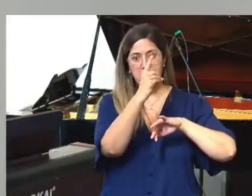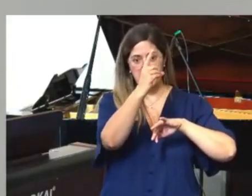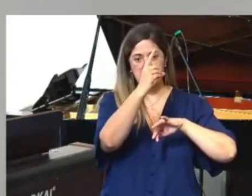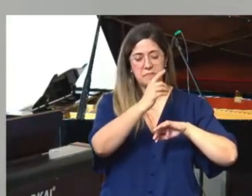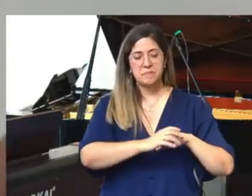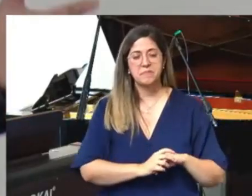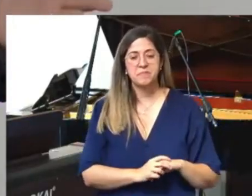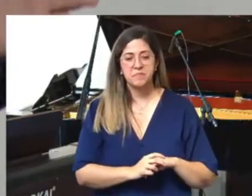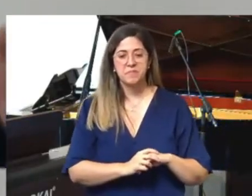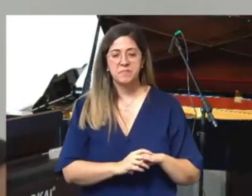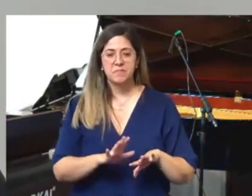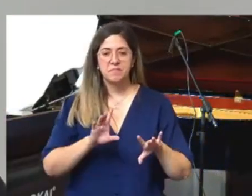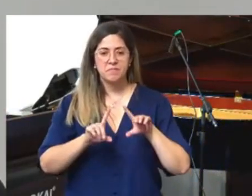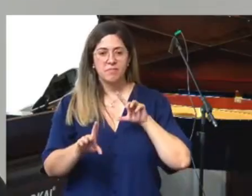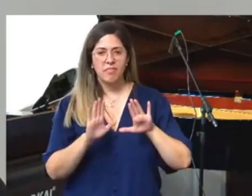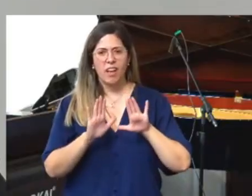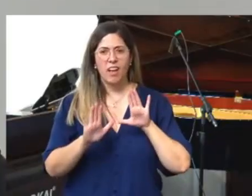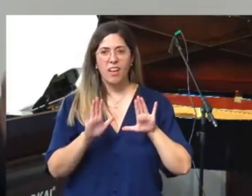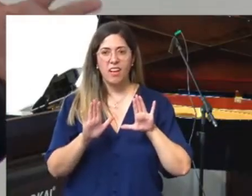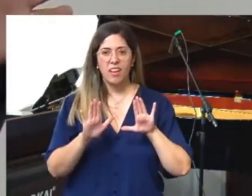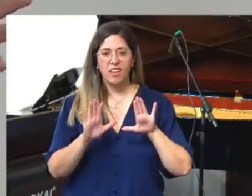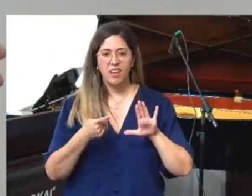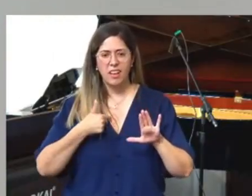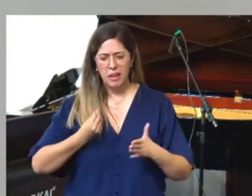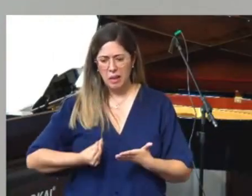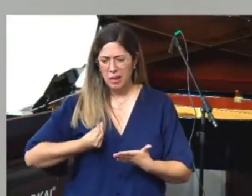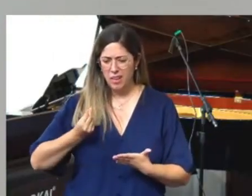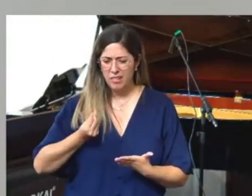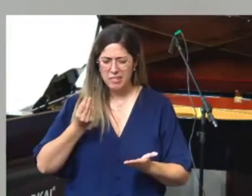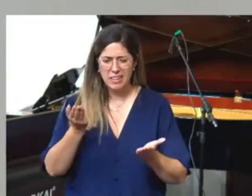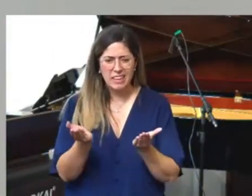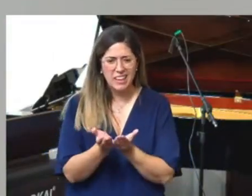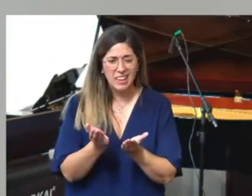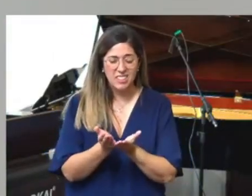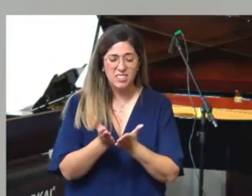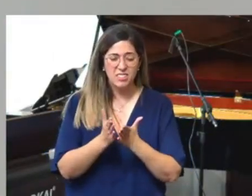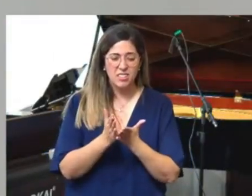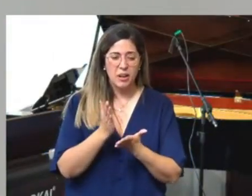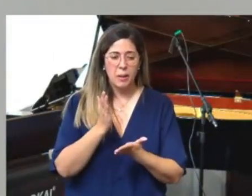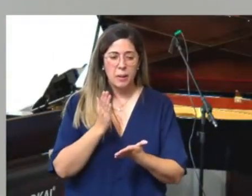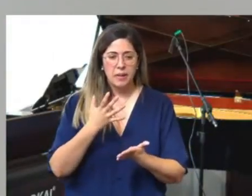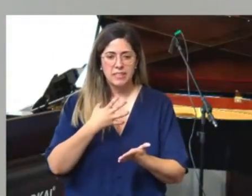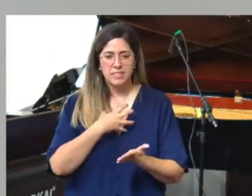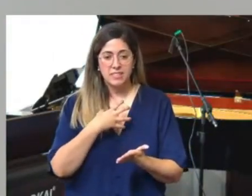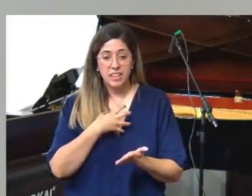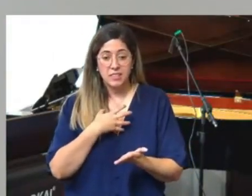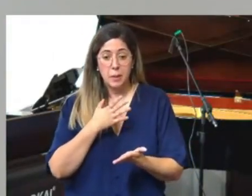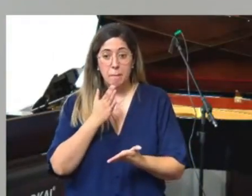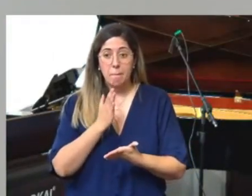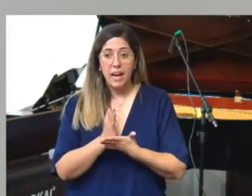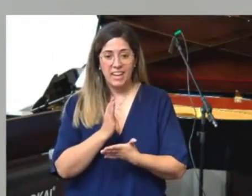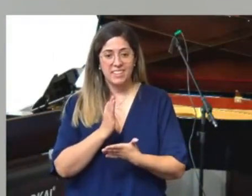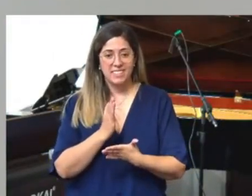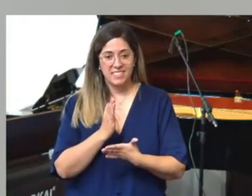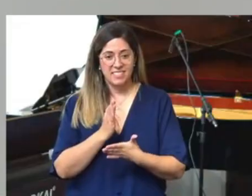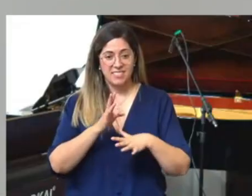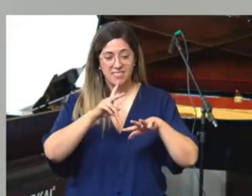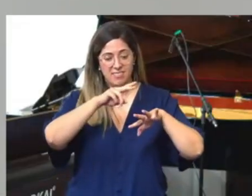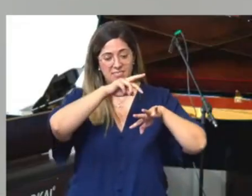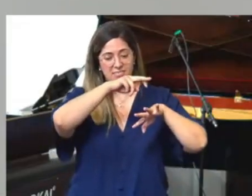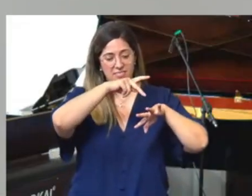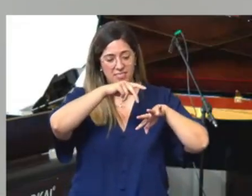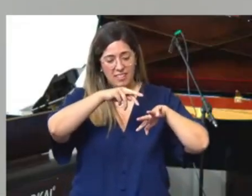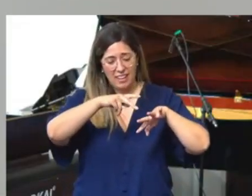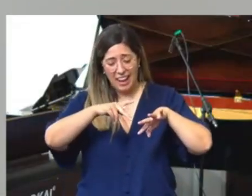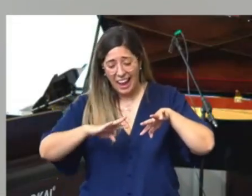Talvez a sensação na sua vida é que a sua vida cristã esteja seja simplesmente um descer